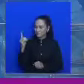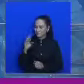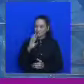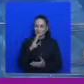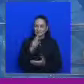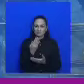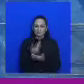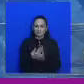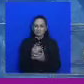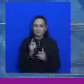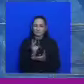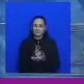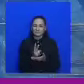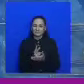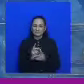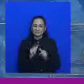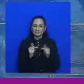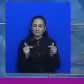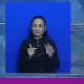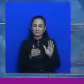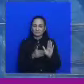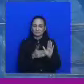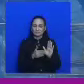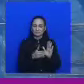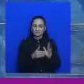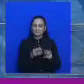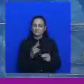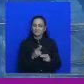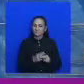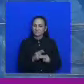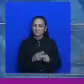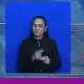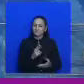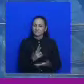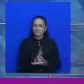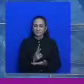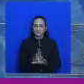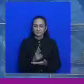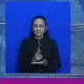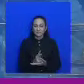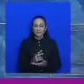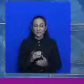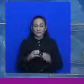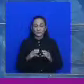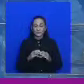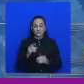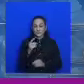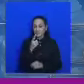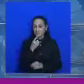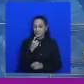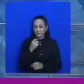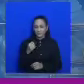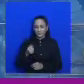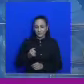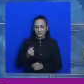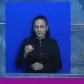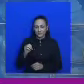Acredite sempre na sorte, aposte sempre nas loterias Caixa. Bola vermelha, número 01.